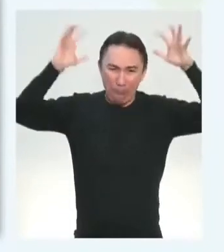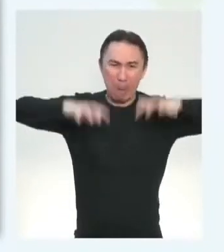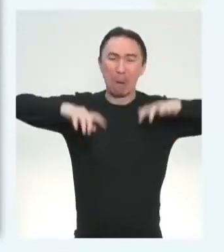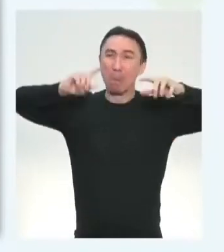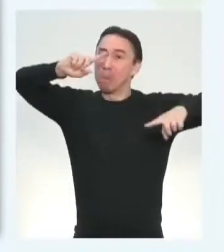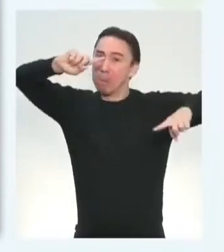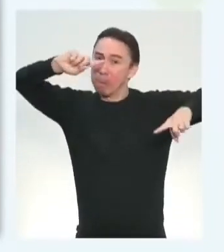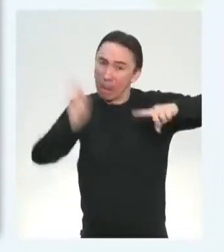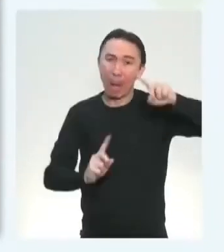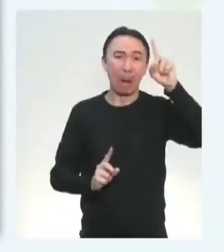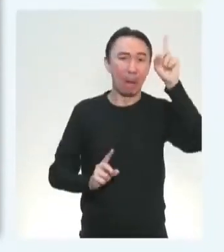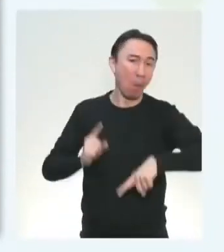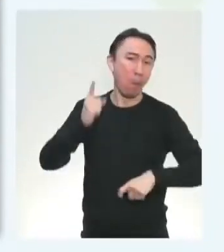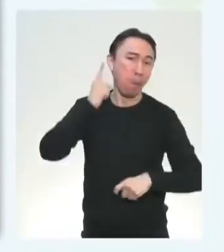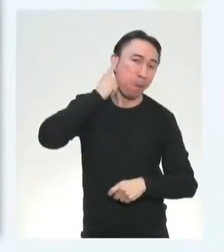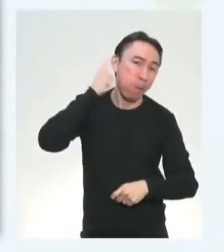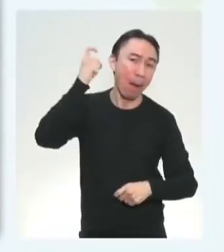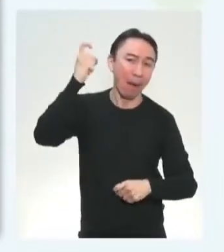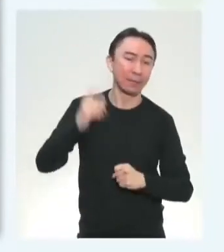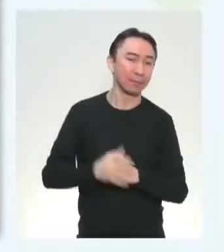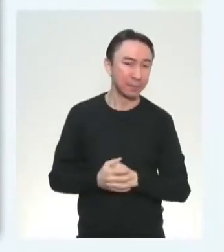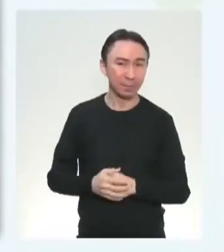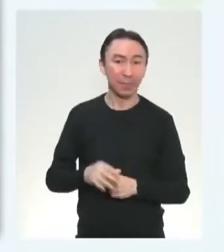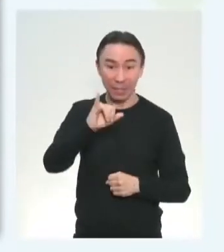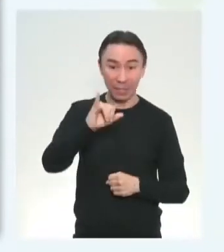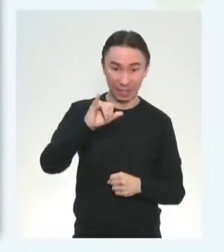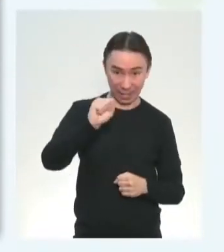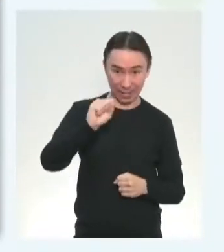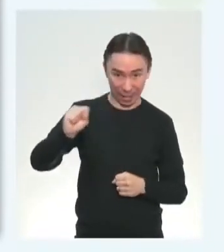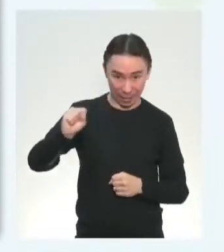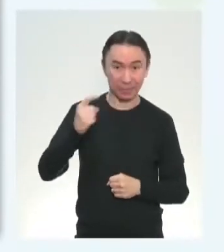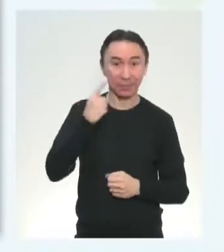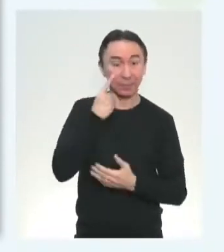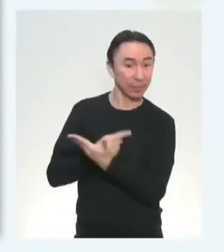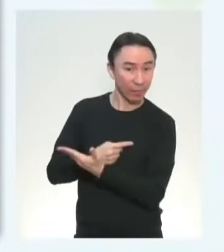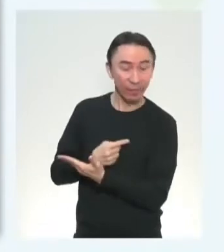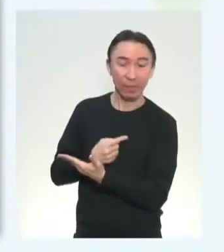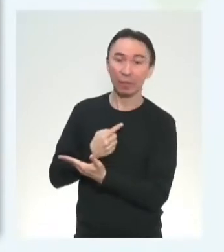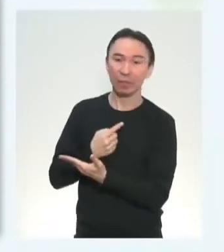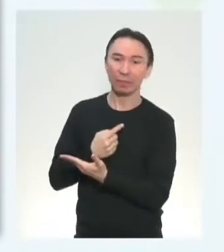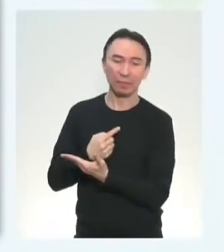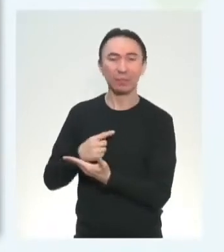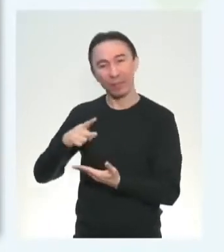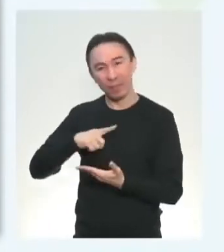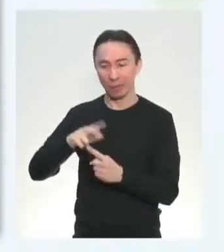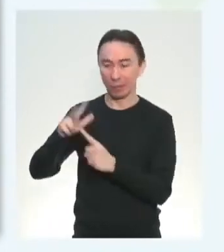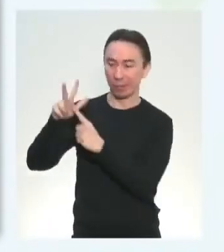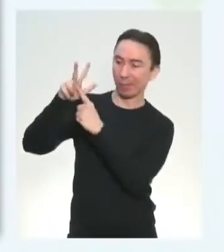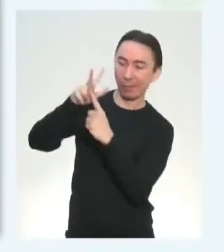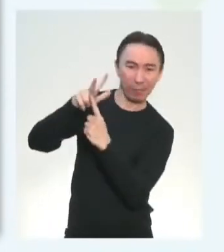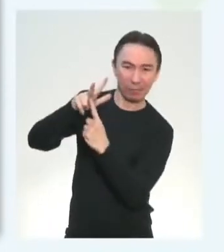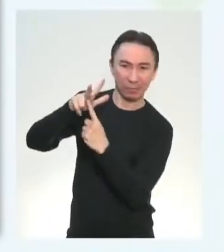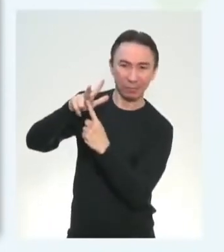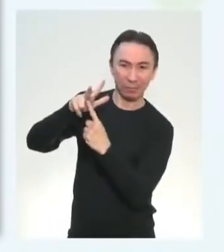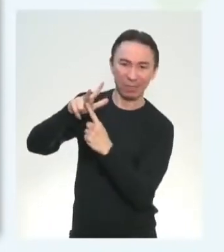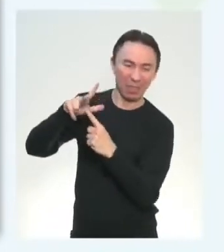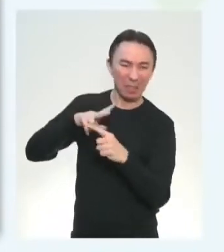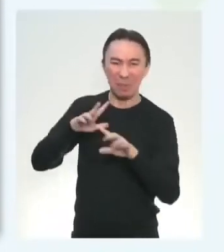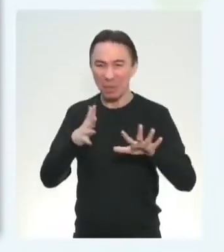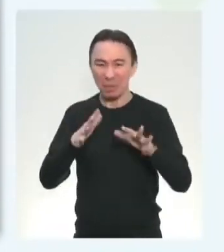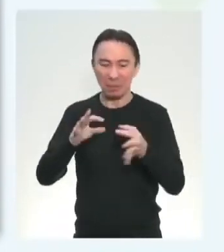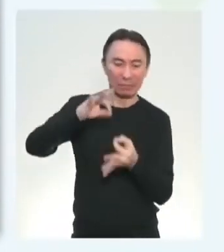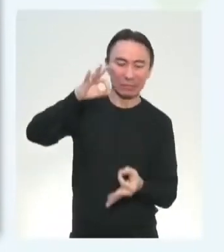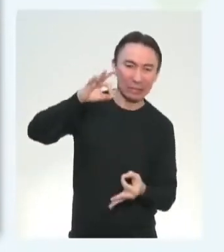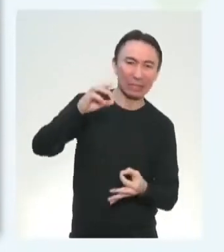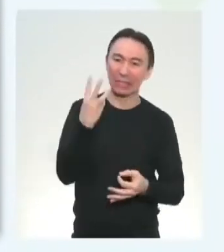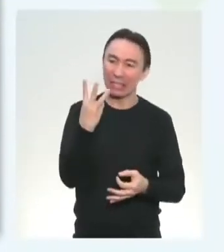a ISS, que encontra-se em órbita baixa, entre 340 e 353 quilômetros de